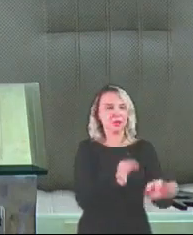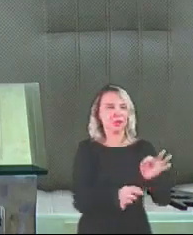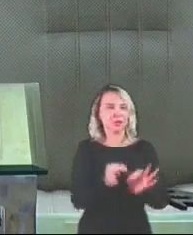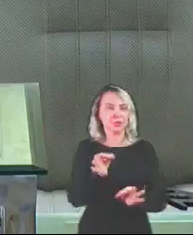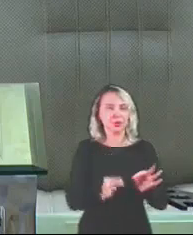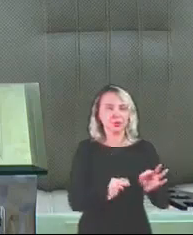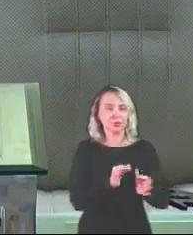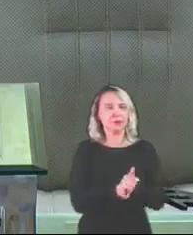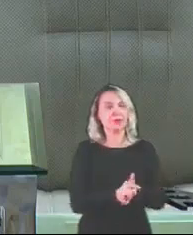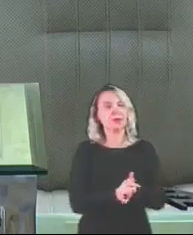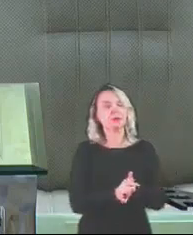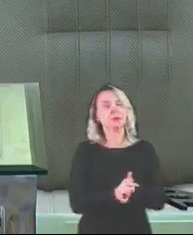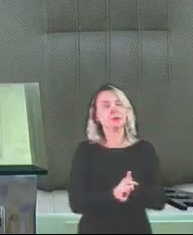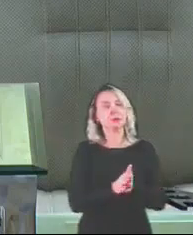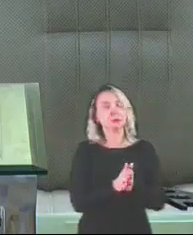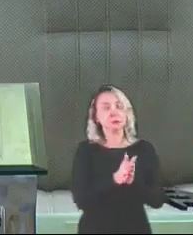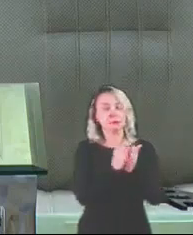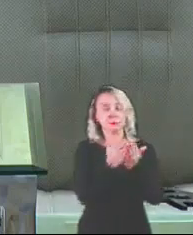Joel capítulo 1,